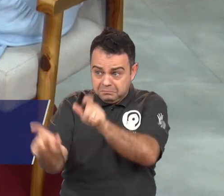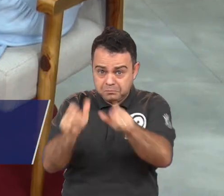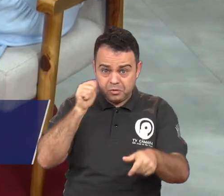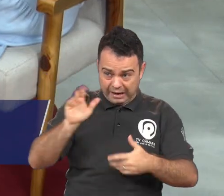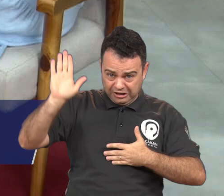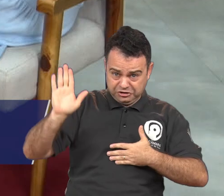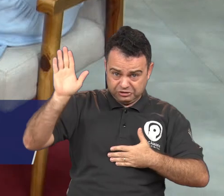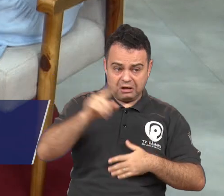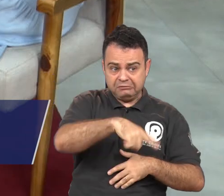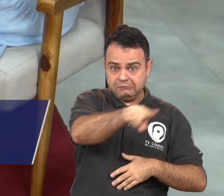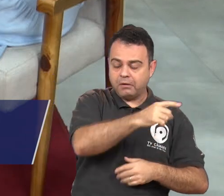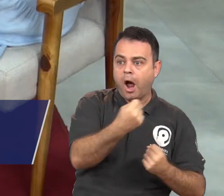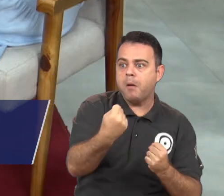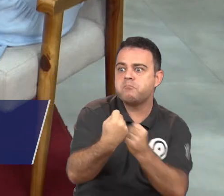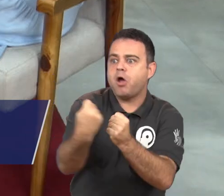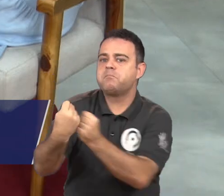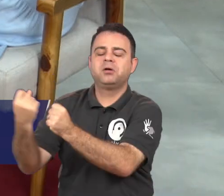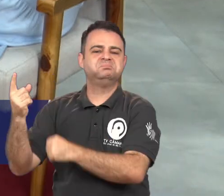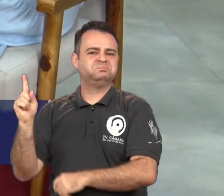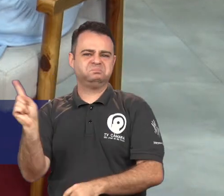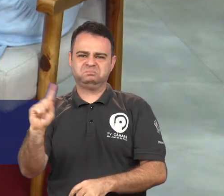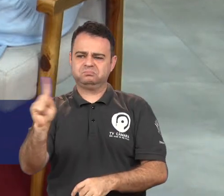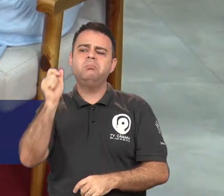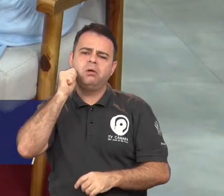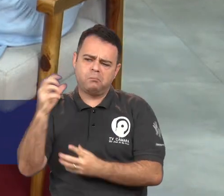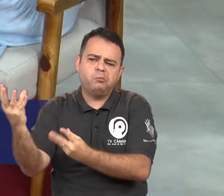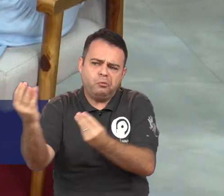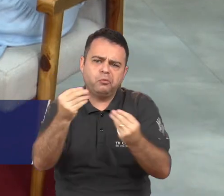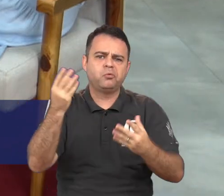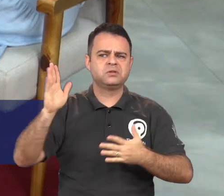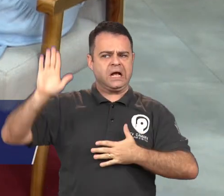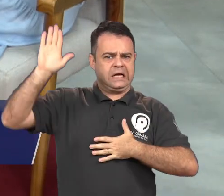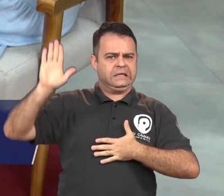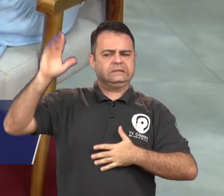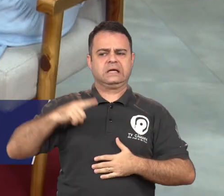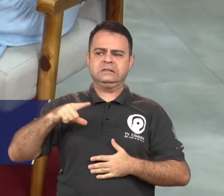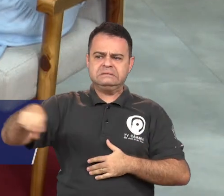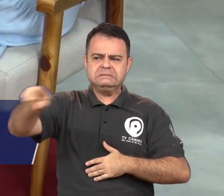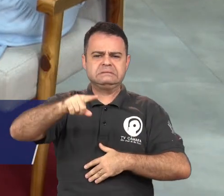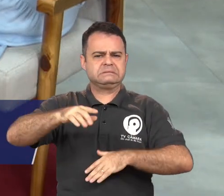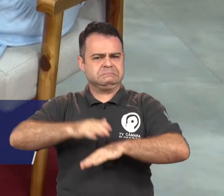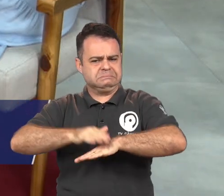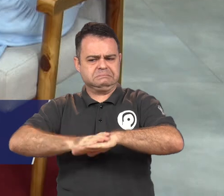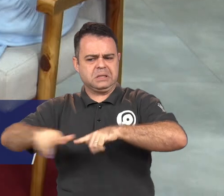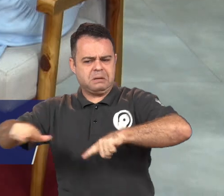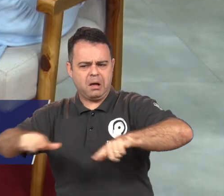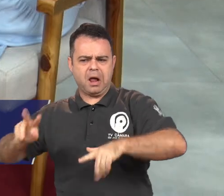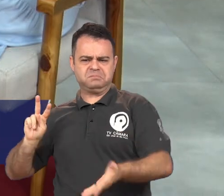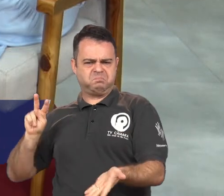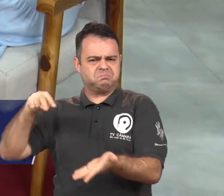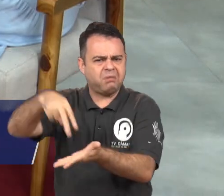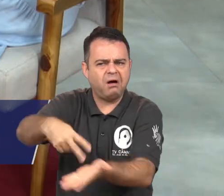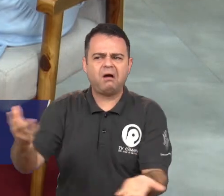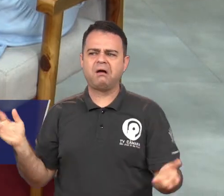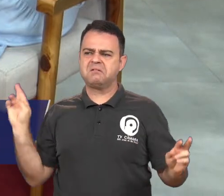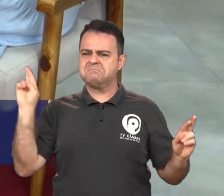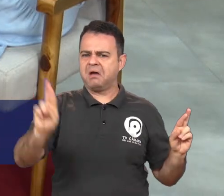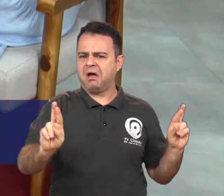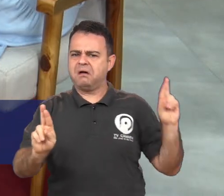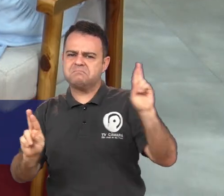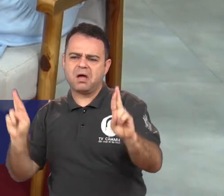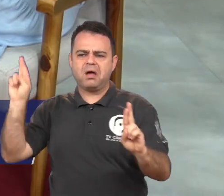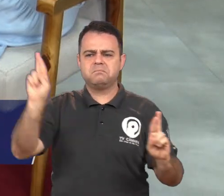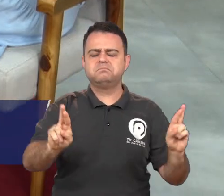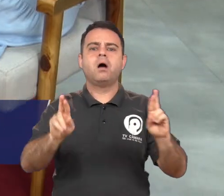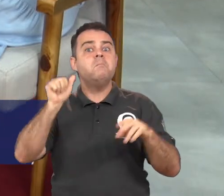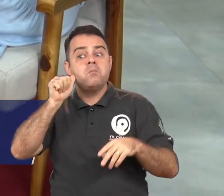nós tínhamos muitas mulheres disputando a eleição, né? E mulheres com trabalho, com representatividade já em áreas aí